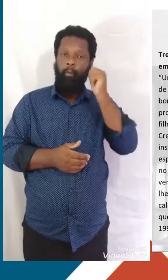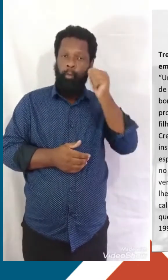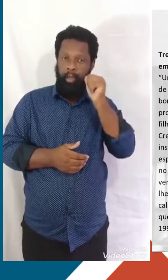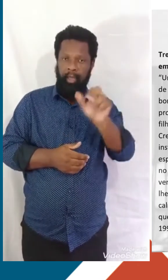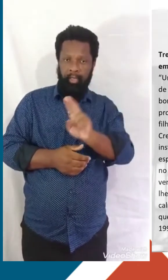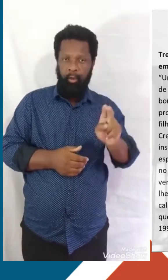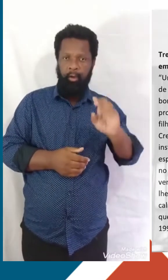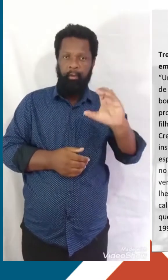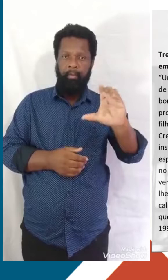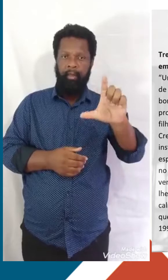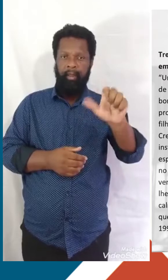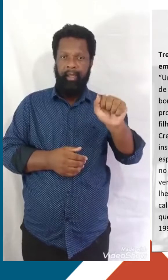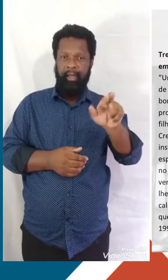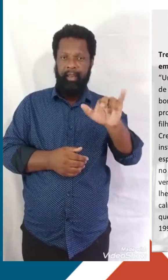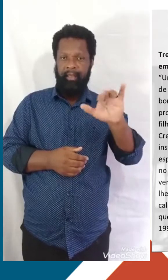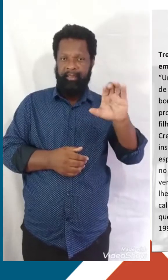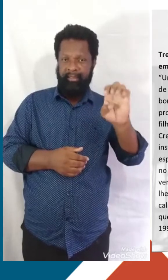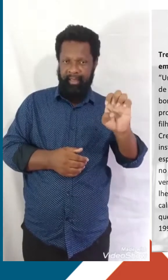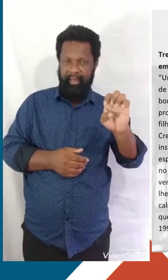Clarice Lispector e